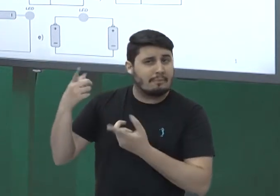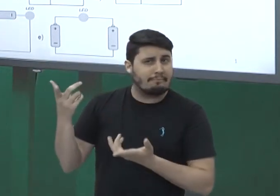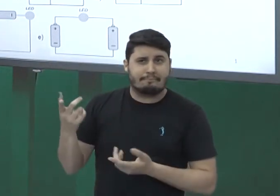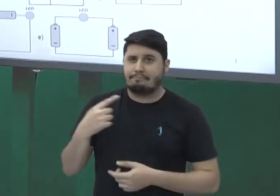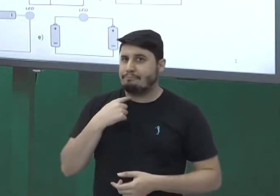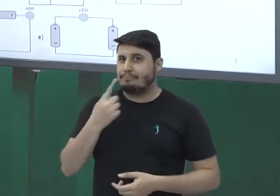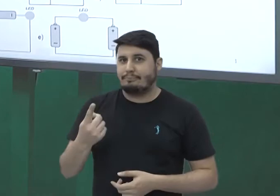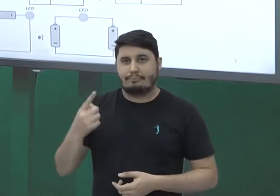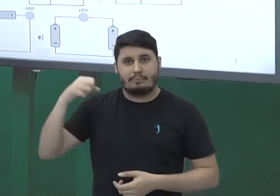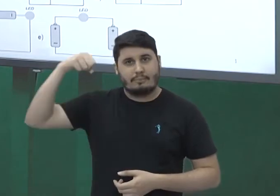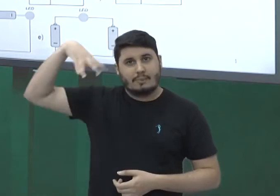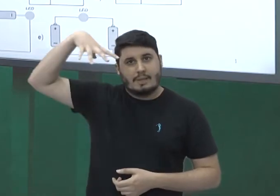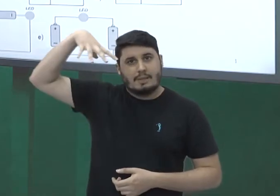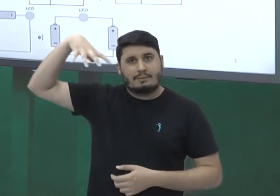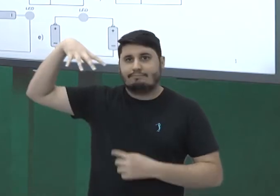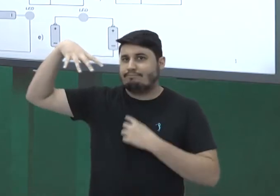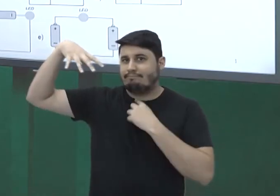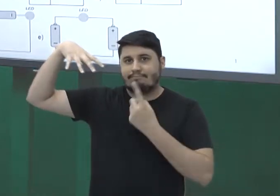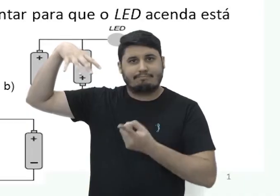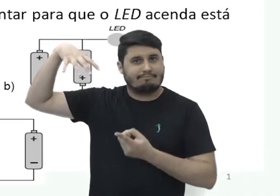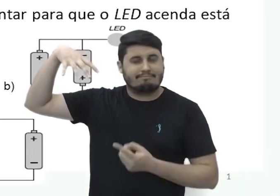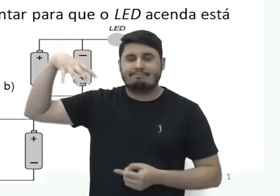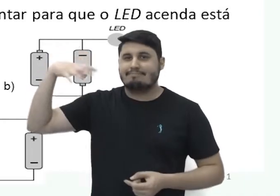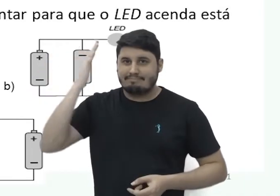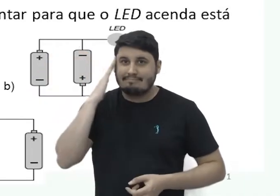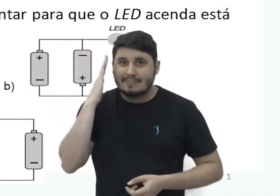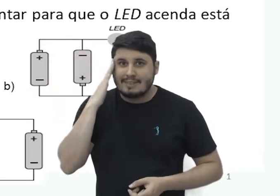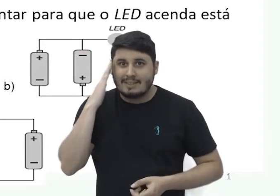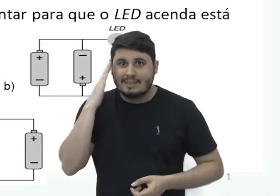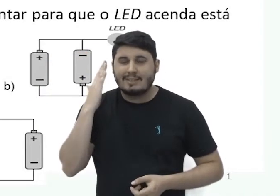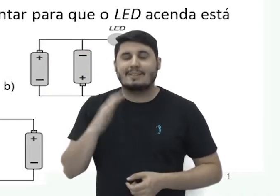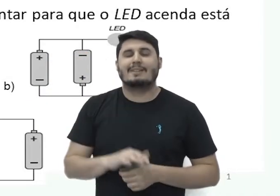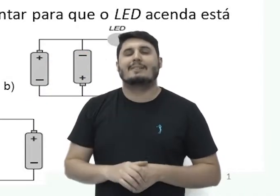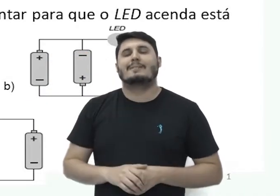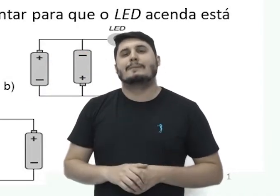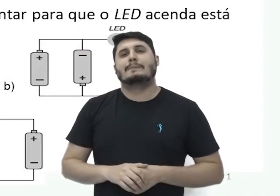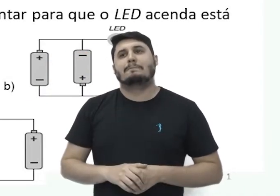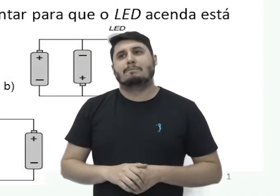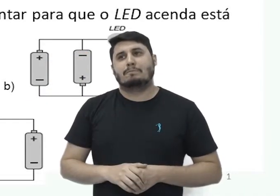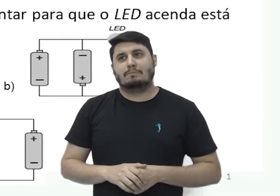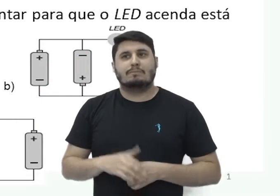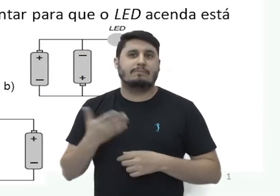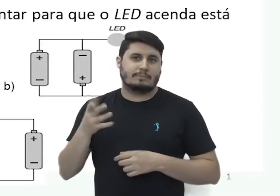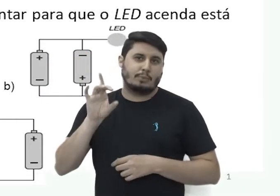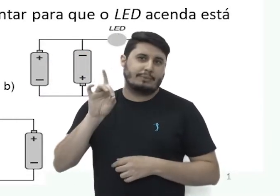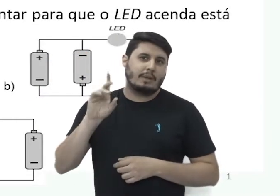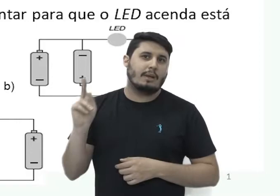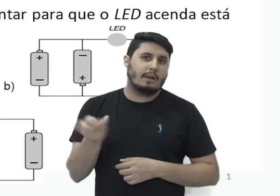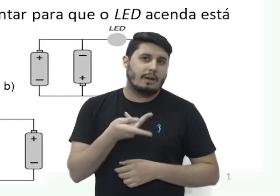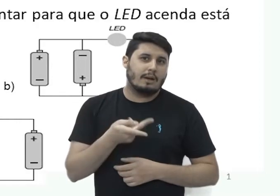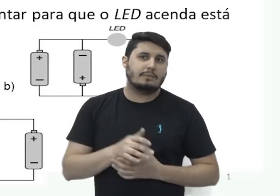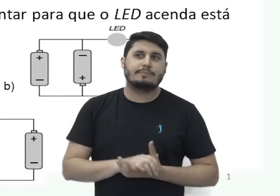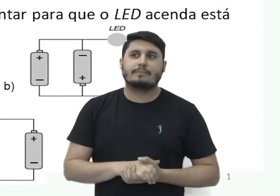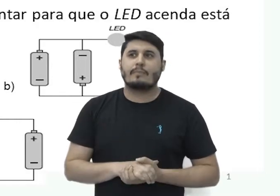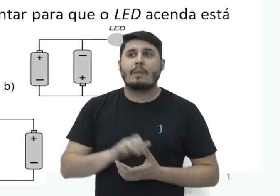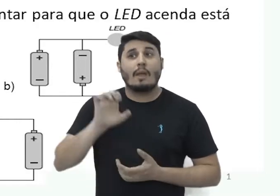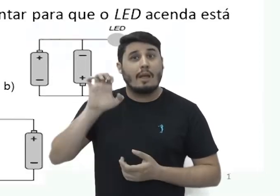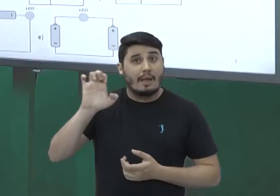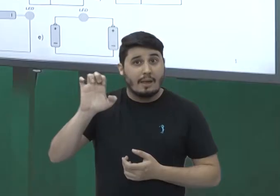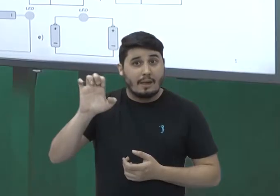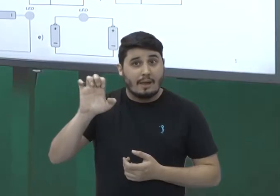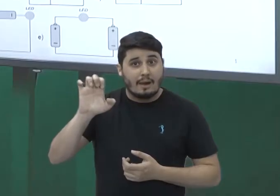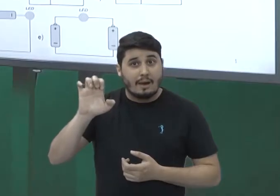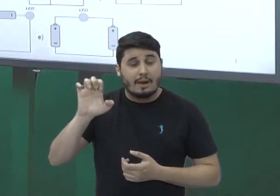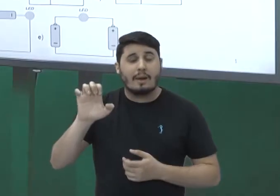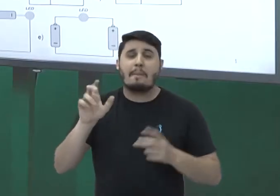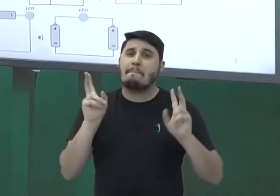aqui nem corrente elétrica tem. E, por isso, o LED não tem como acender. A letra D é falsa também. E na letra E,